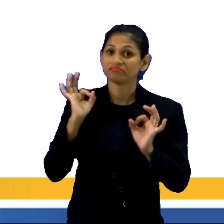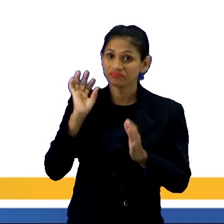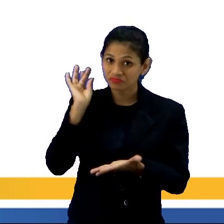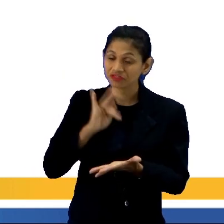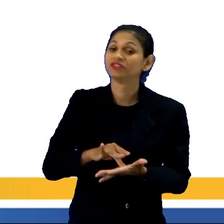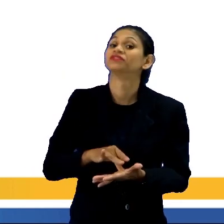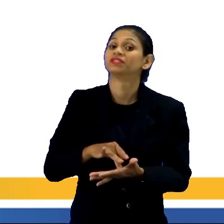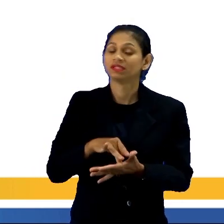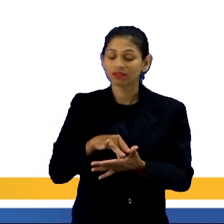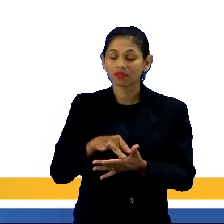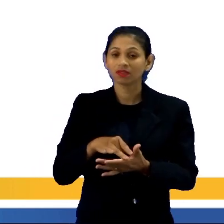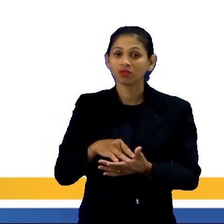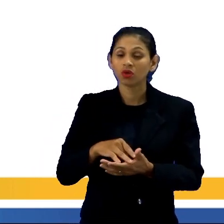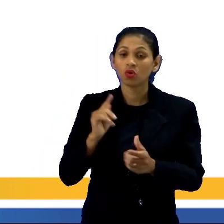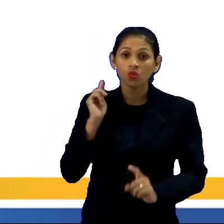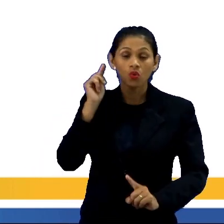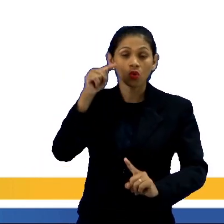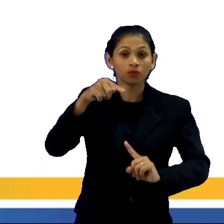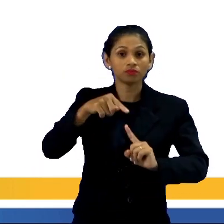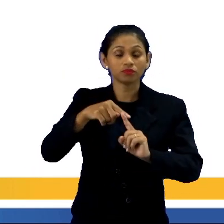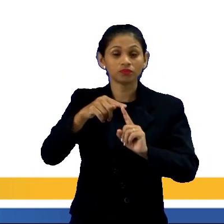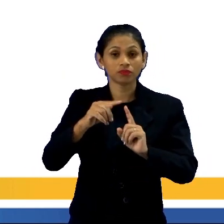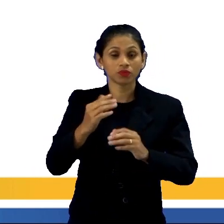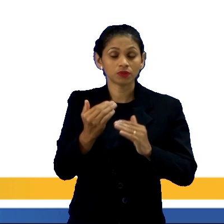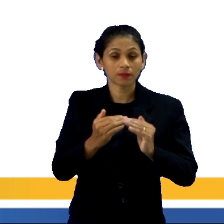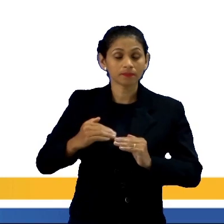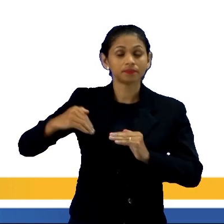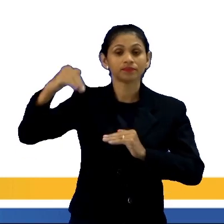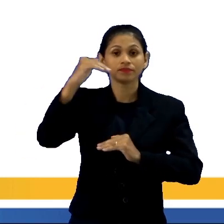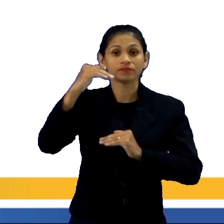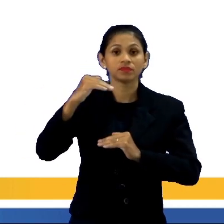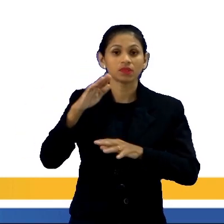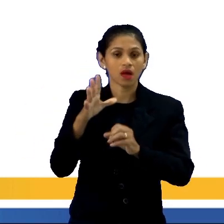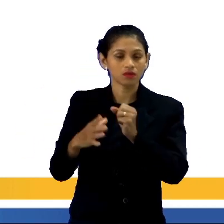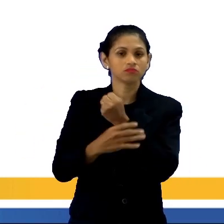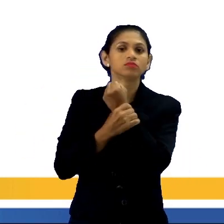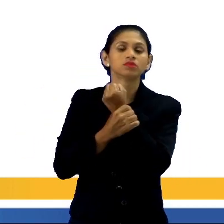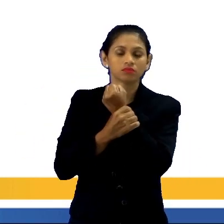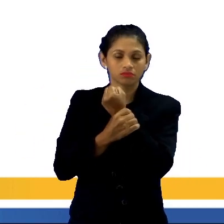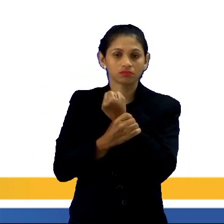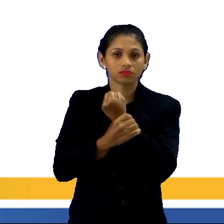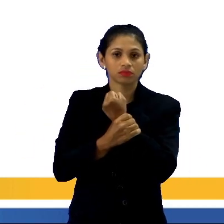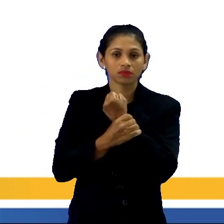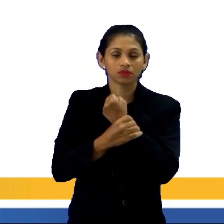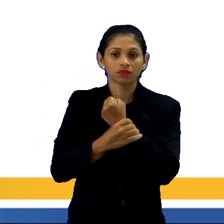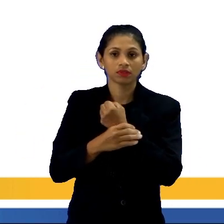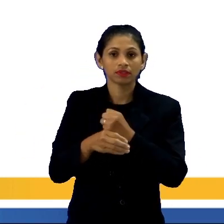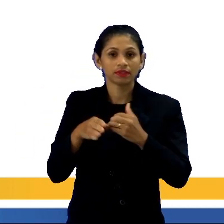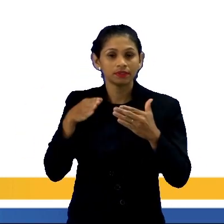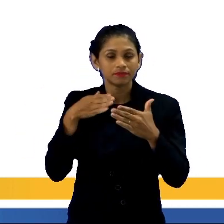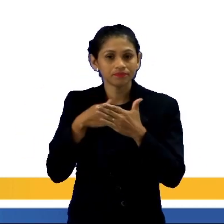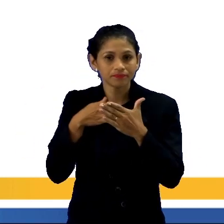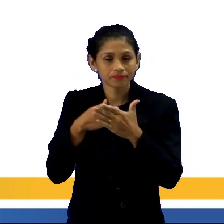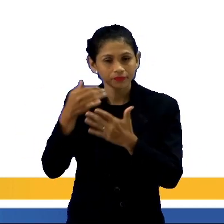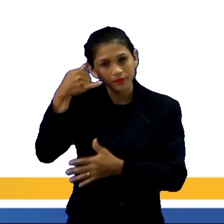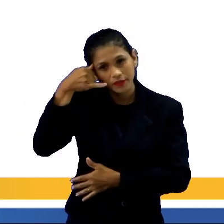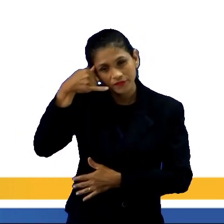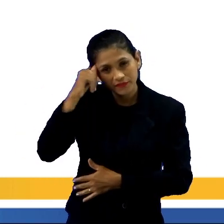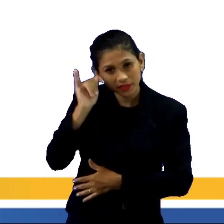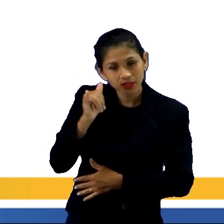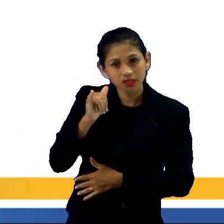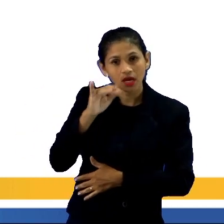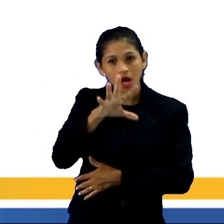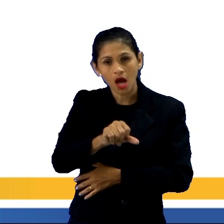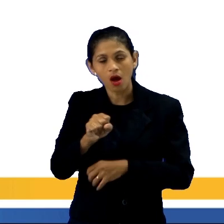é aumentar a segurança e prevenir contra arruaceiros e terroristas, além de evitar furtos, roubos